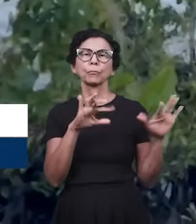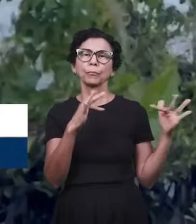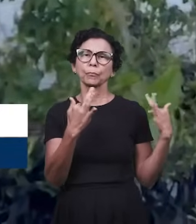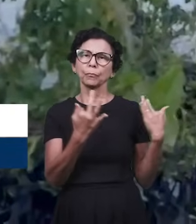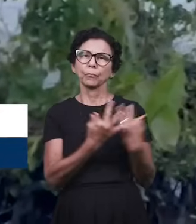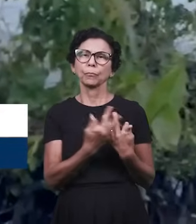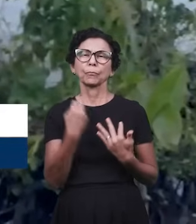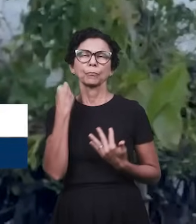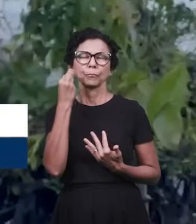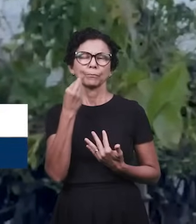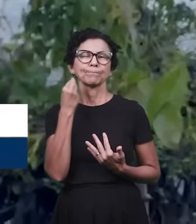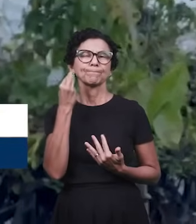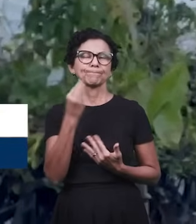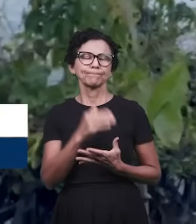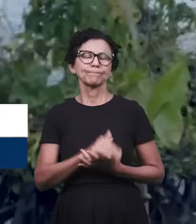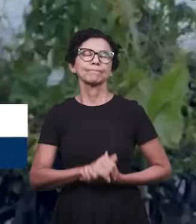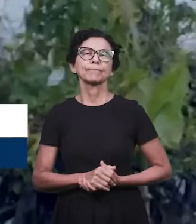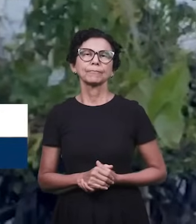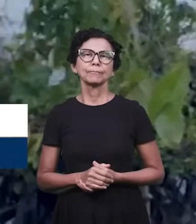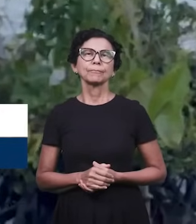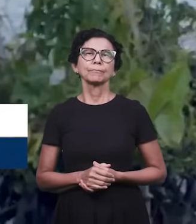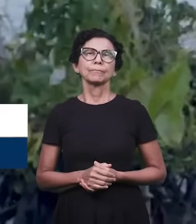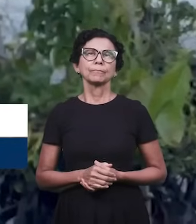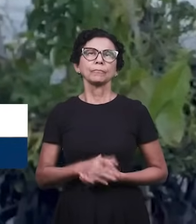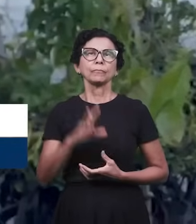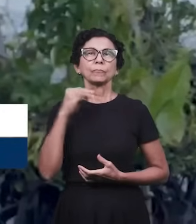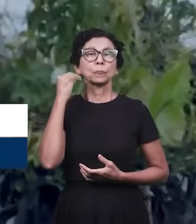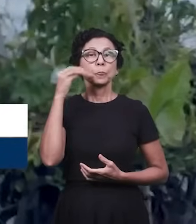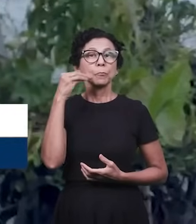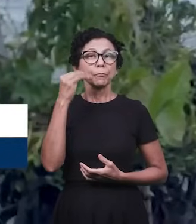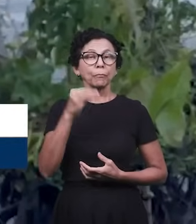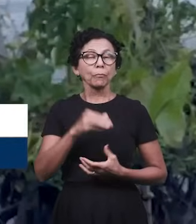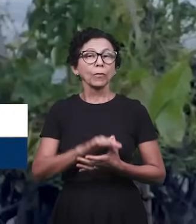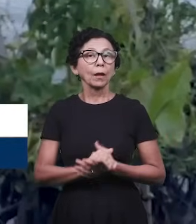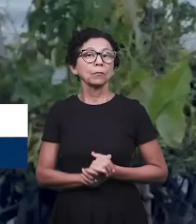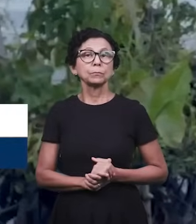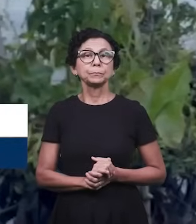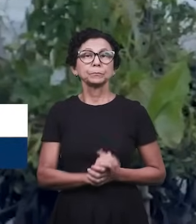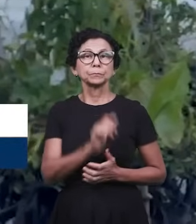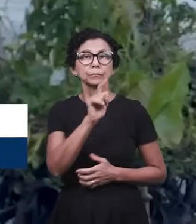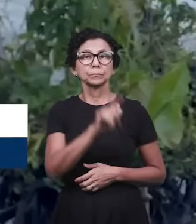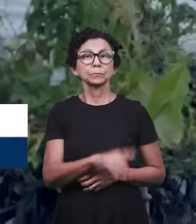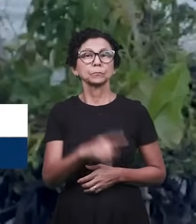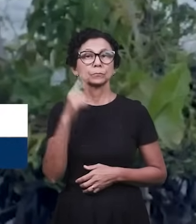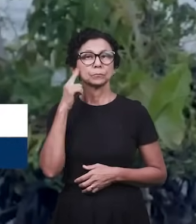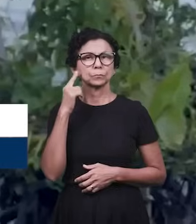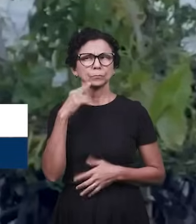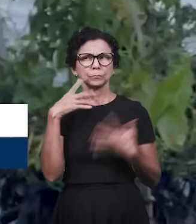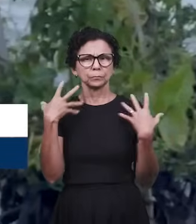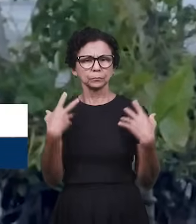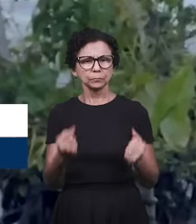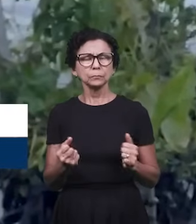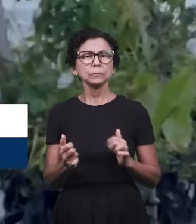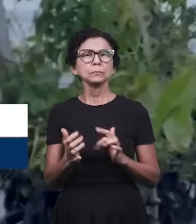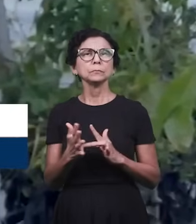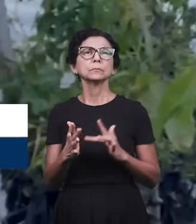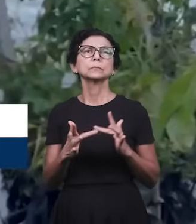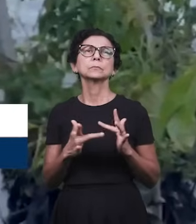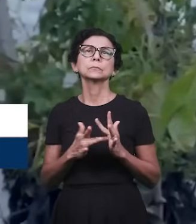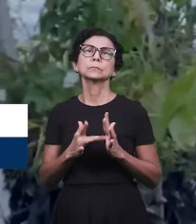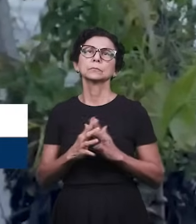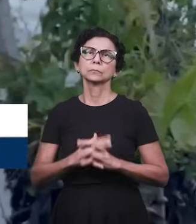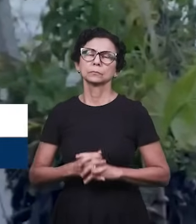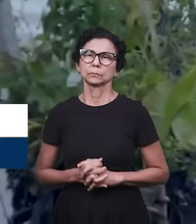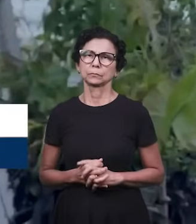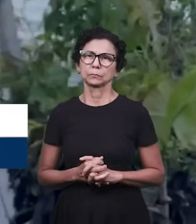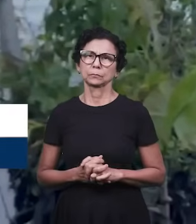experiências. Né? A experiência até mesmo de conversão de surdos no nosso meio. Pessoas que hoje estão definidas no nosso meio